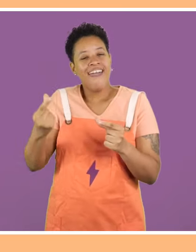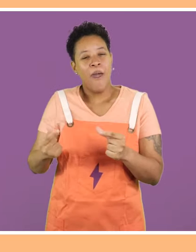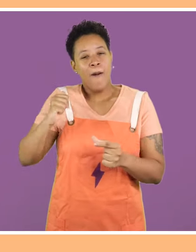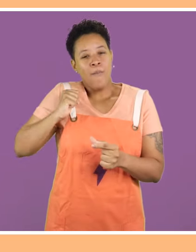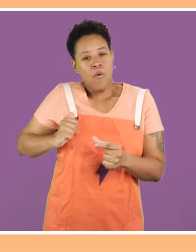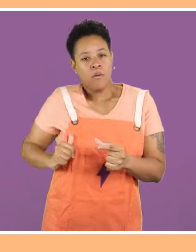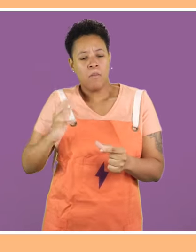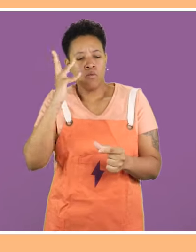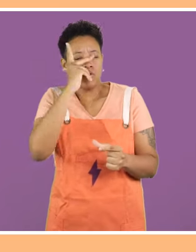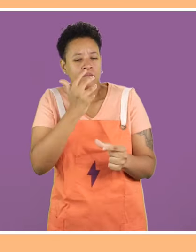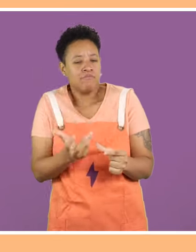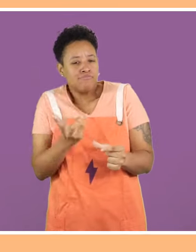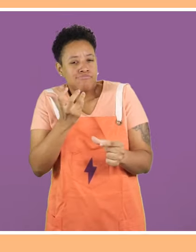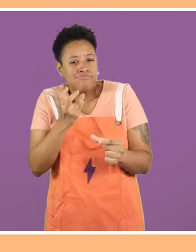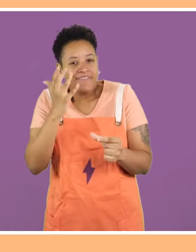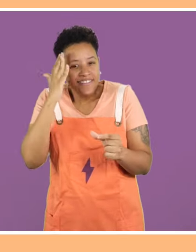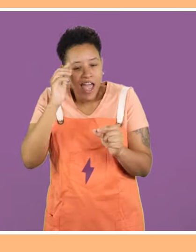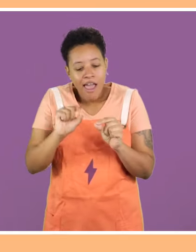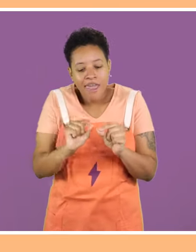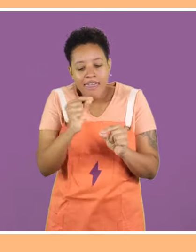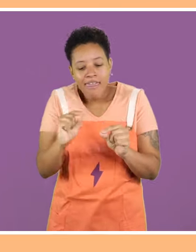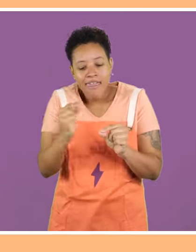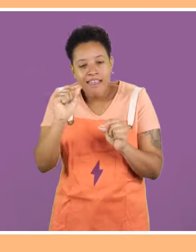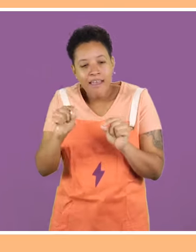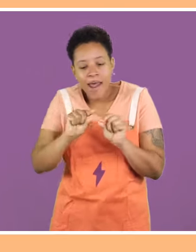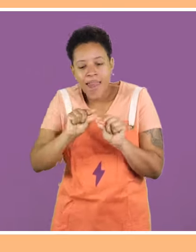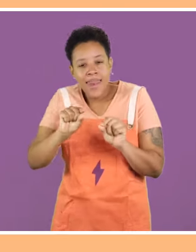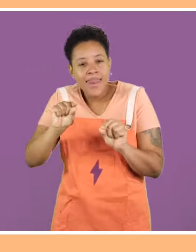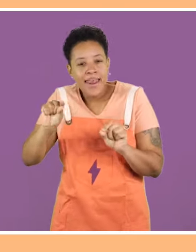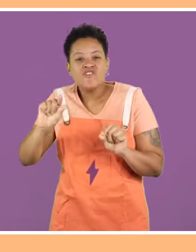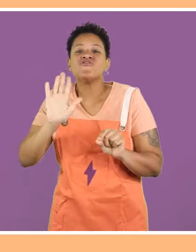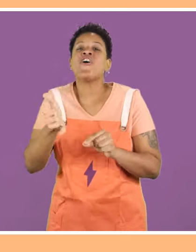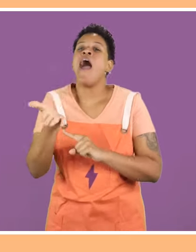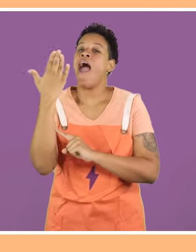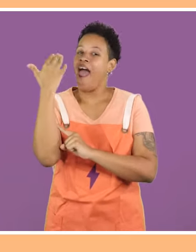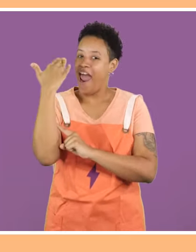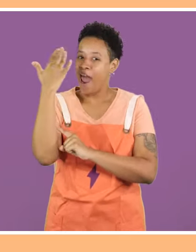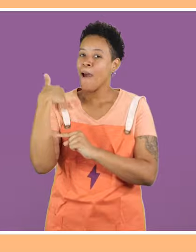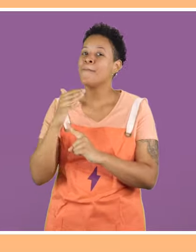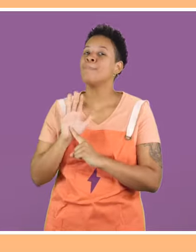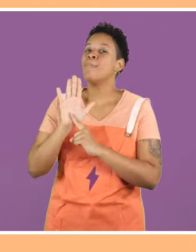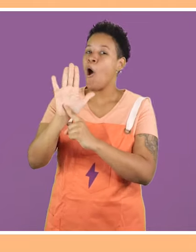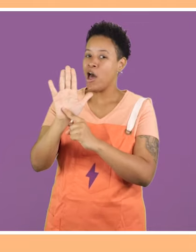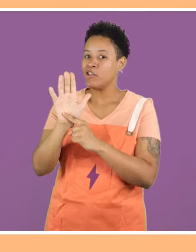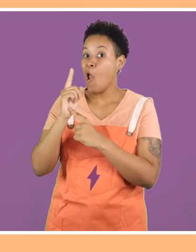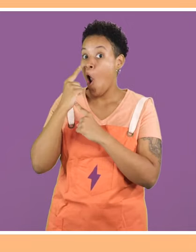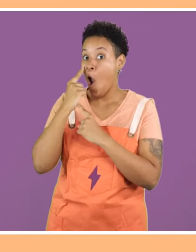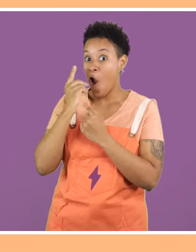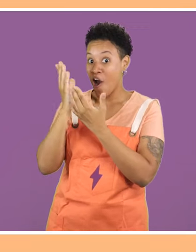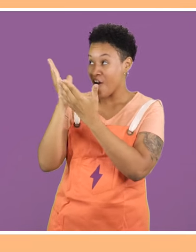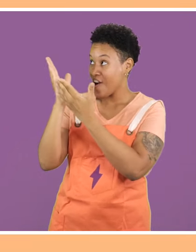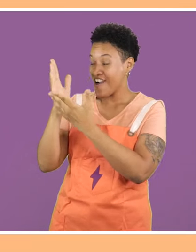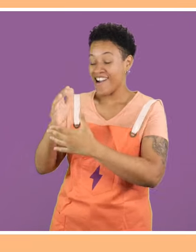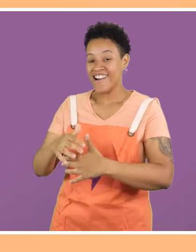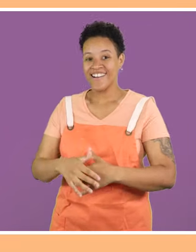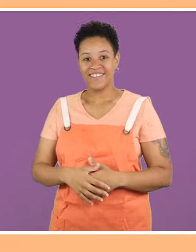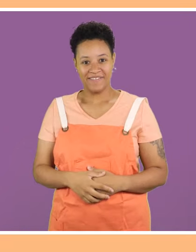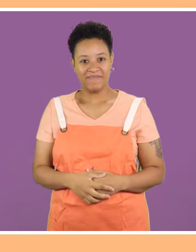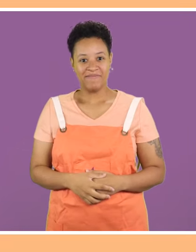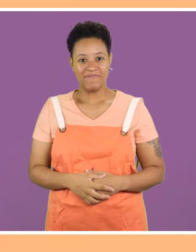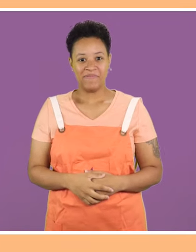fazer o ponto caseado, que a Blenda Souto ensina lá na temporada de lãs, fios e